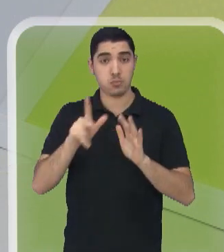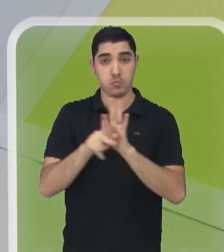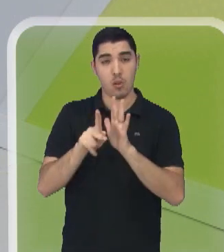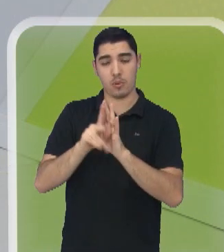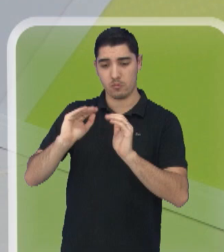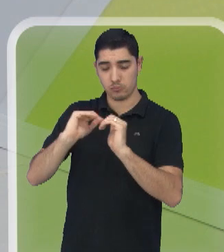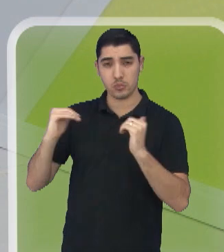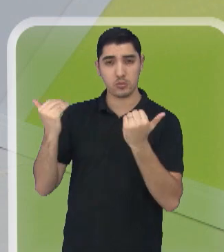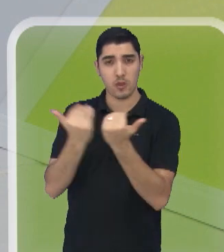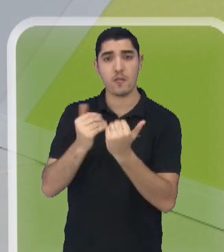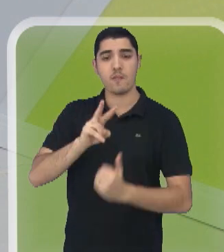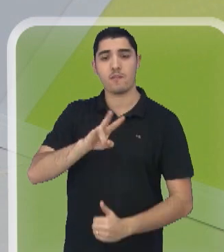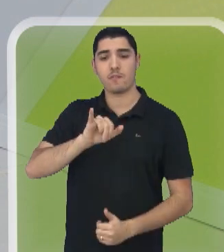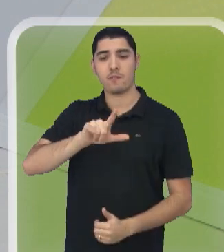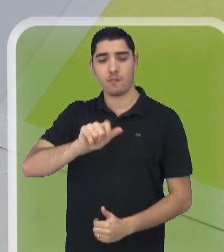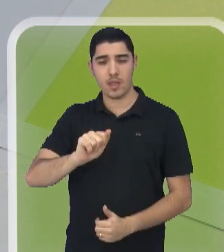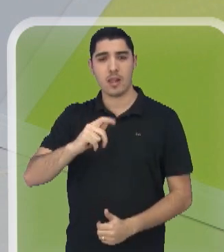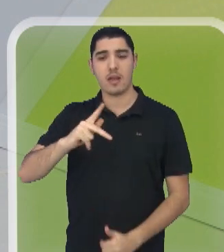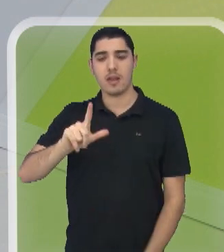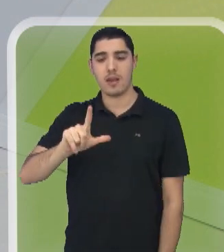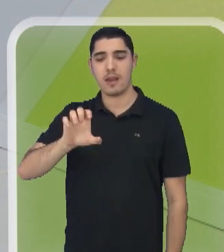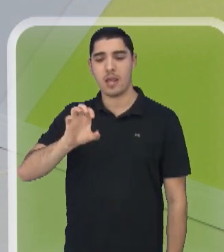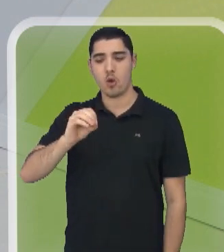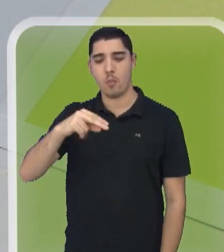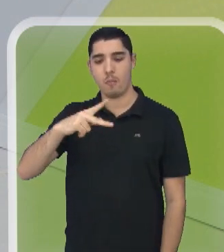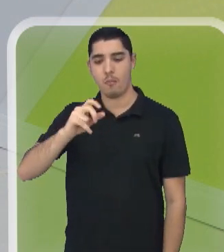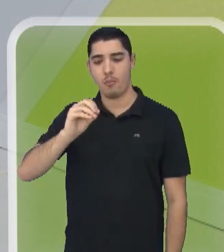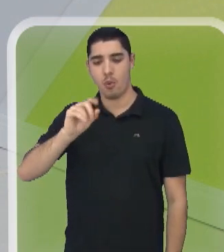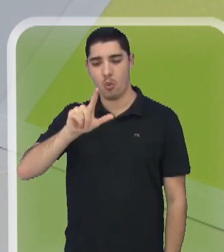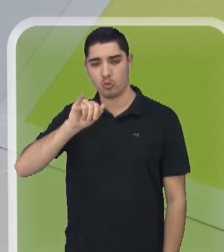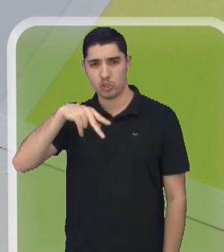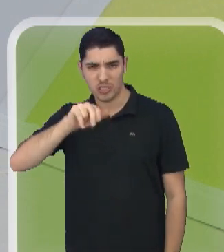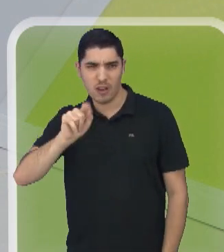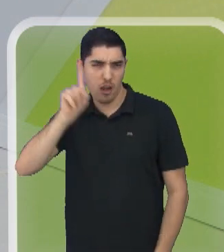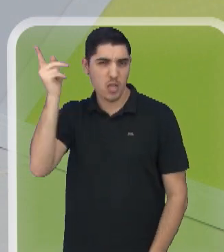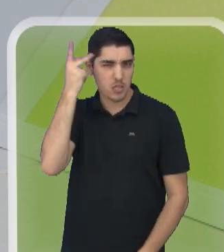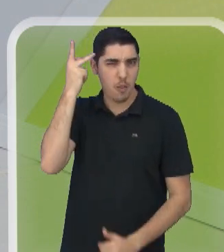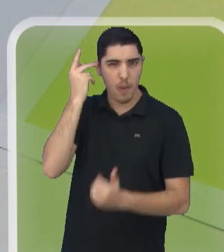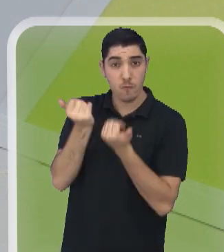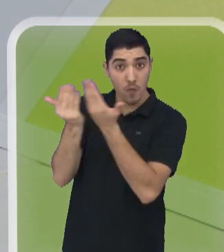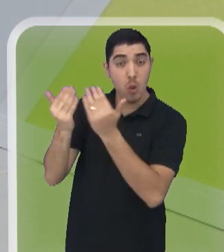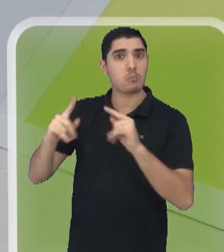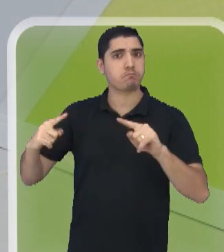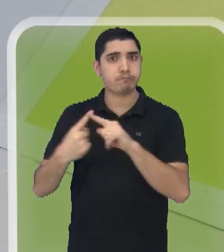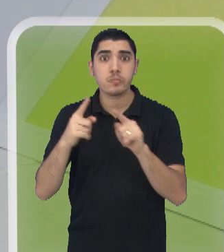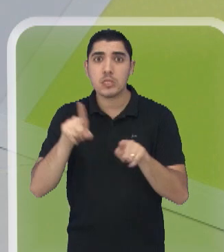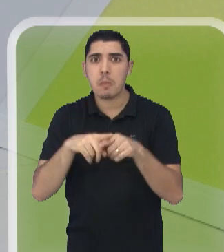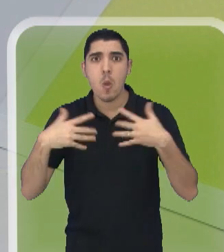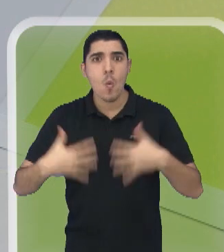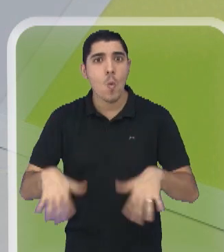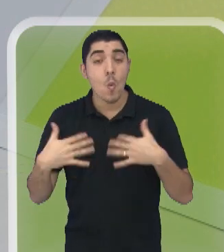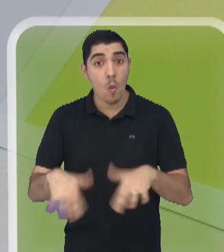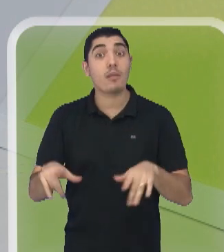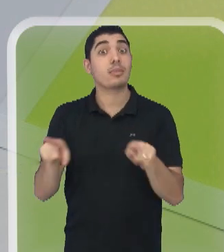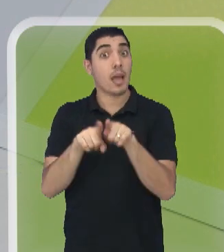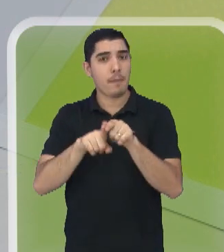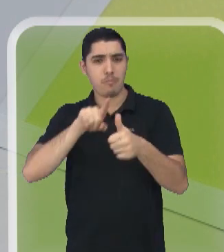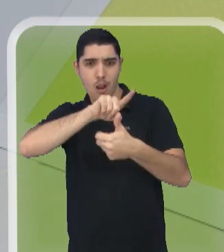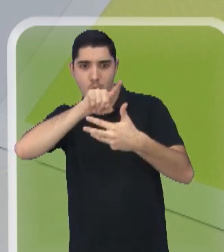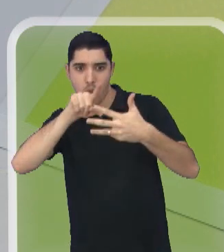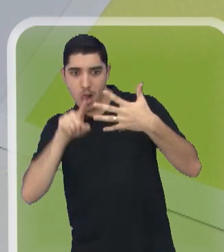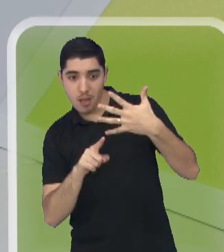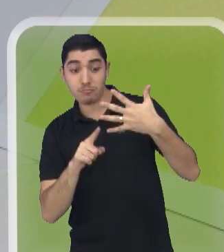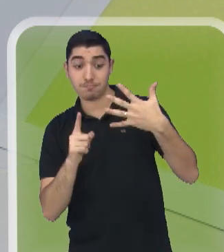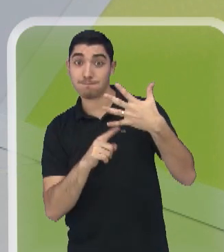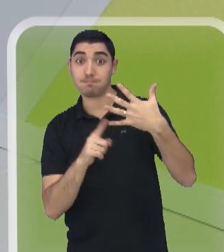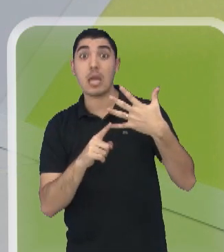no ginásio da Vila Leopoldina, em São Paulo, que é a casa do SESI, e em outro jogo eletrizante, que só foi definido de novo no tie-break e